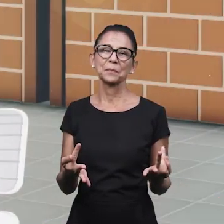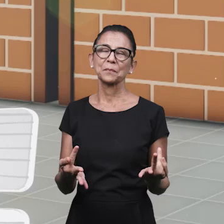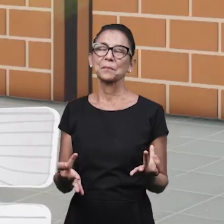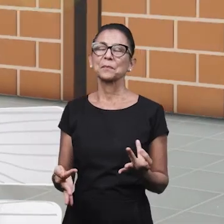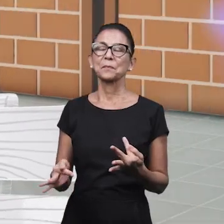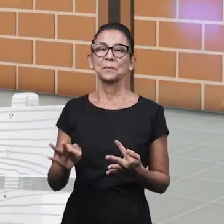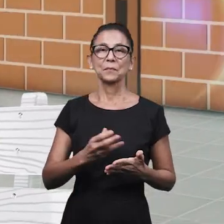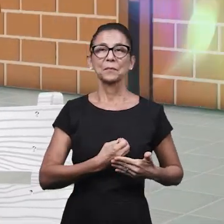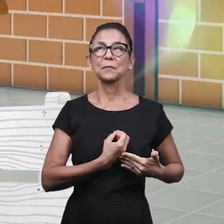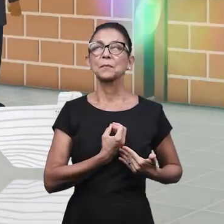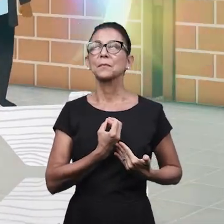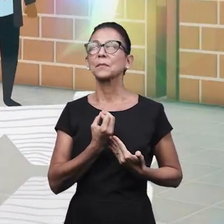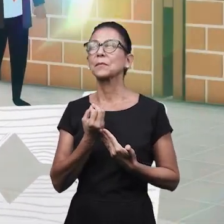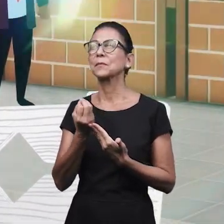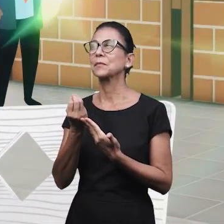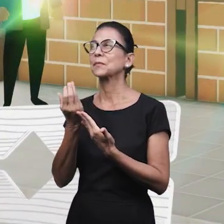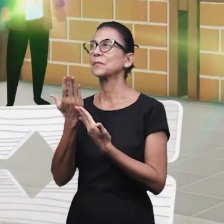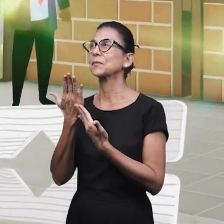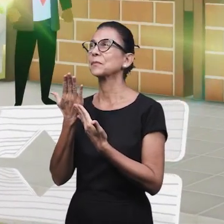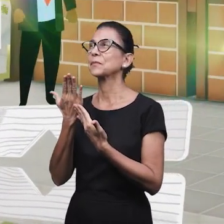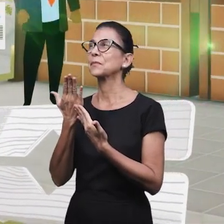Entrega a tua vida a